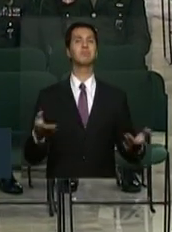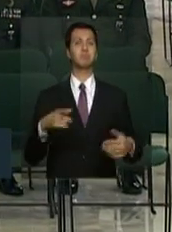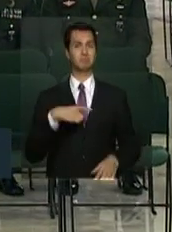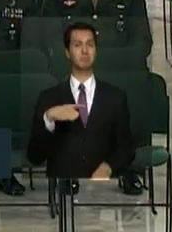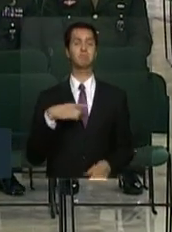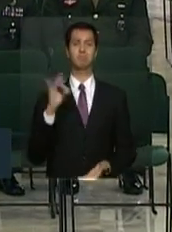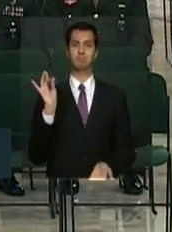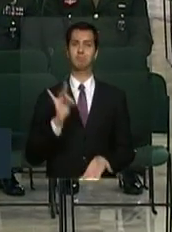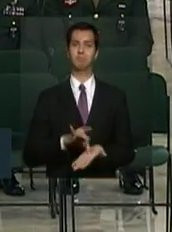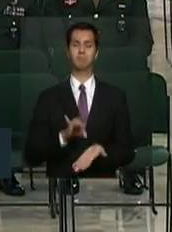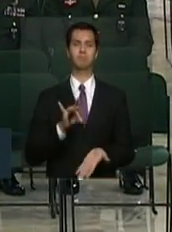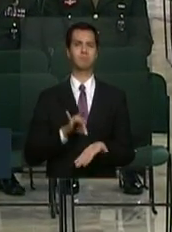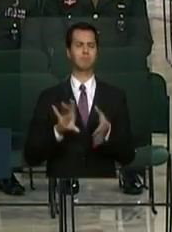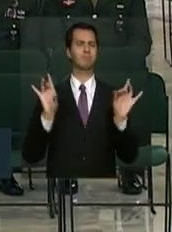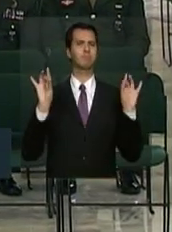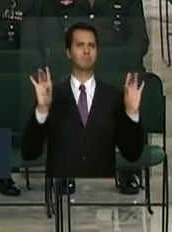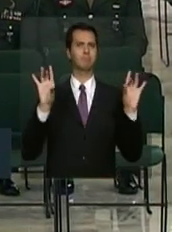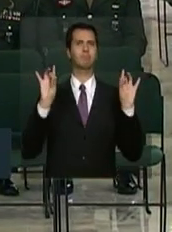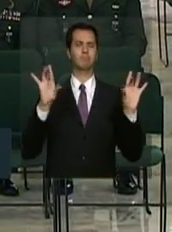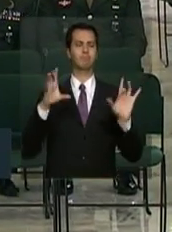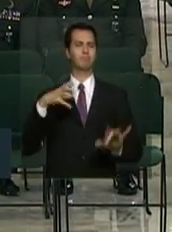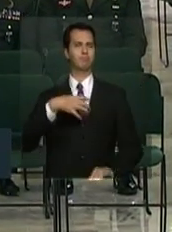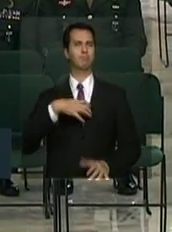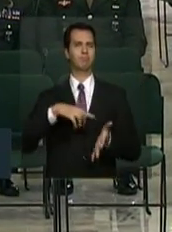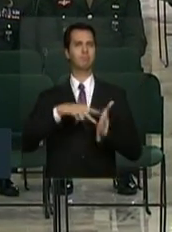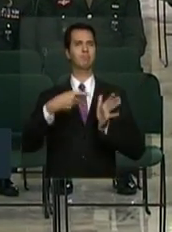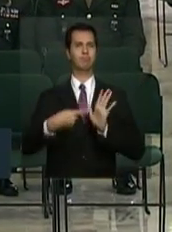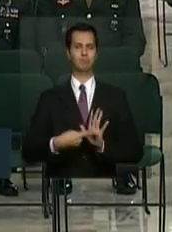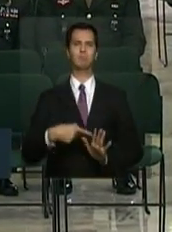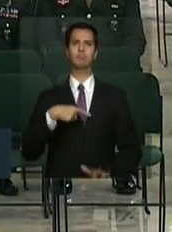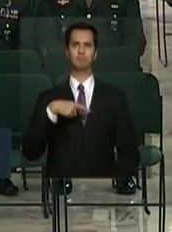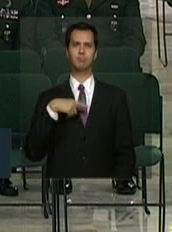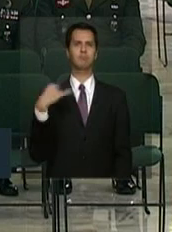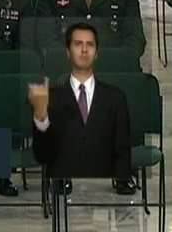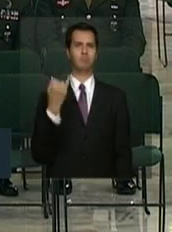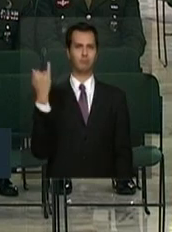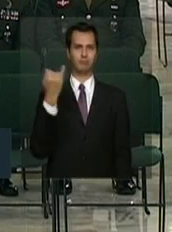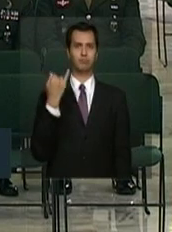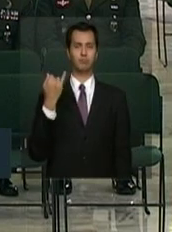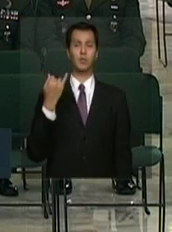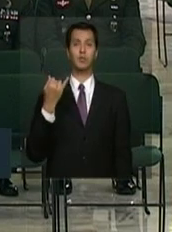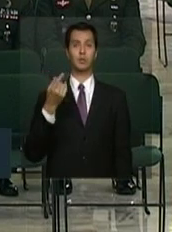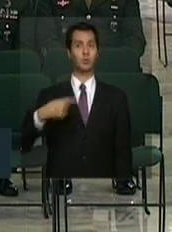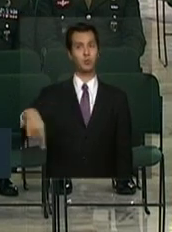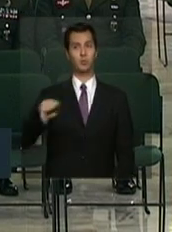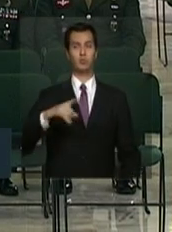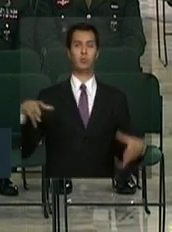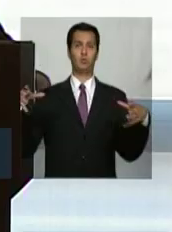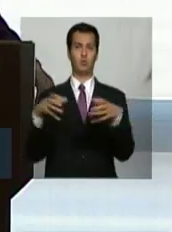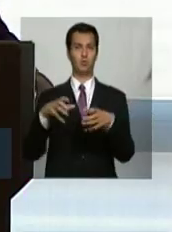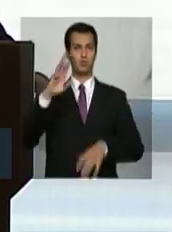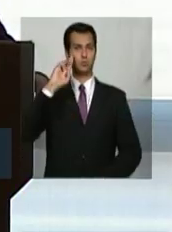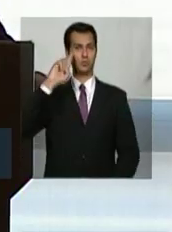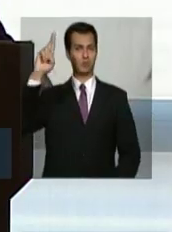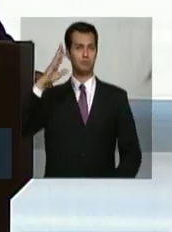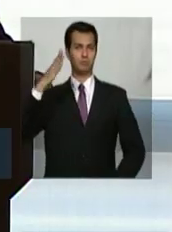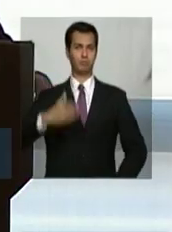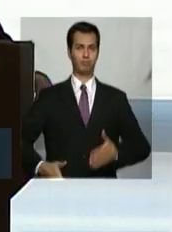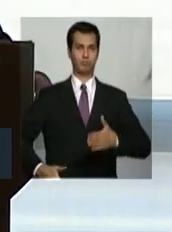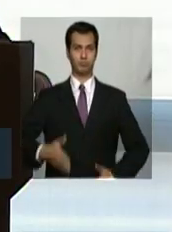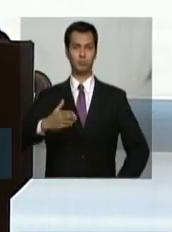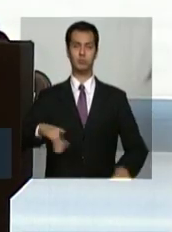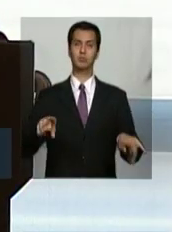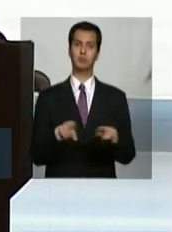dúvida, tem especial significado para os senhores oficiais generais e para as suas famílias.